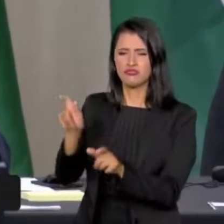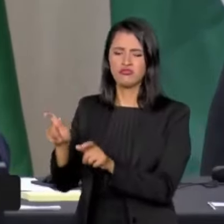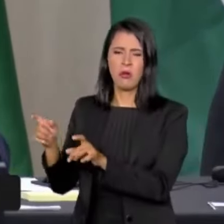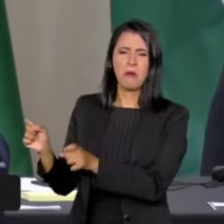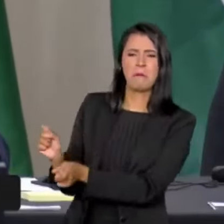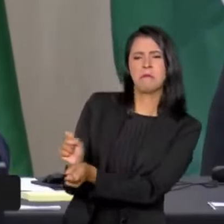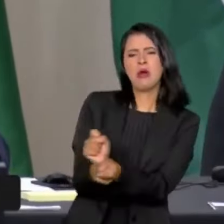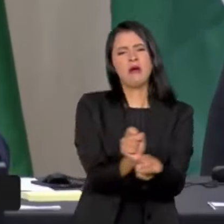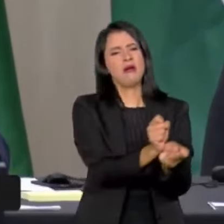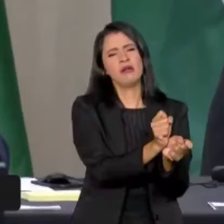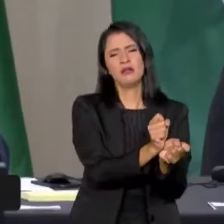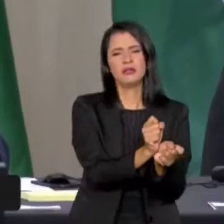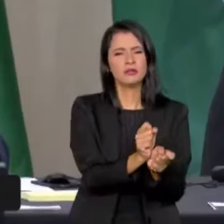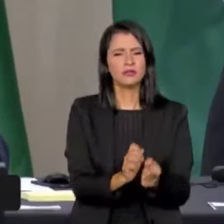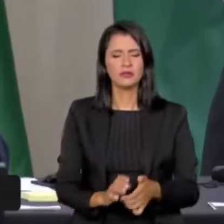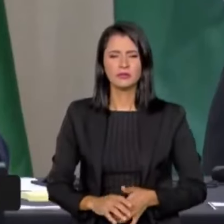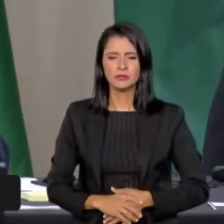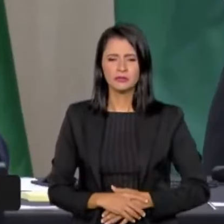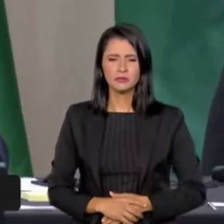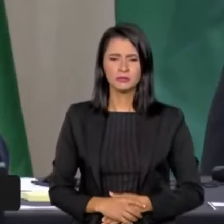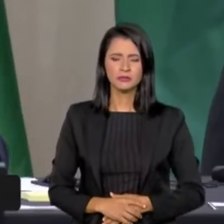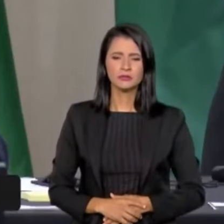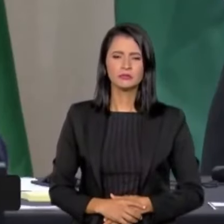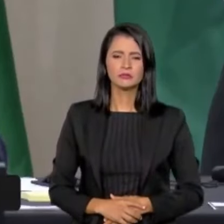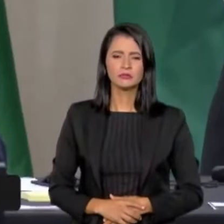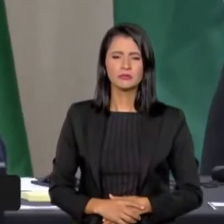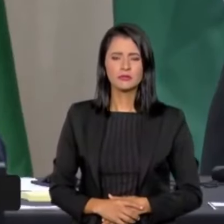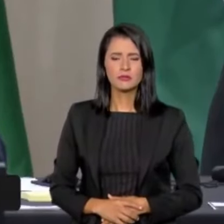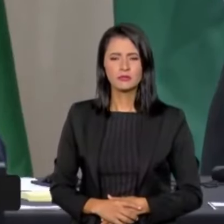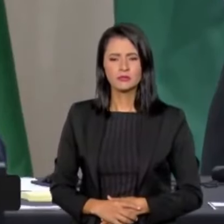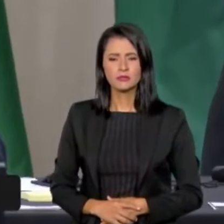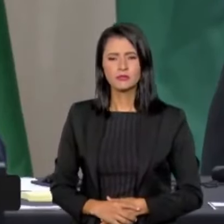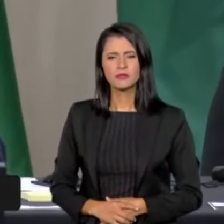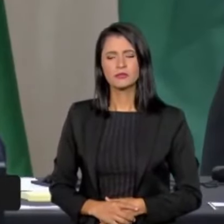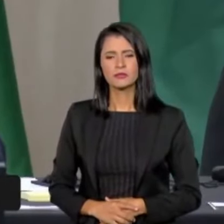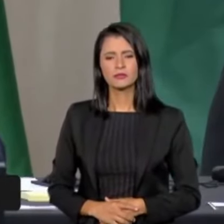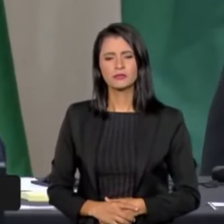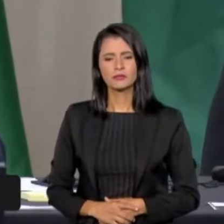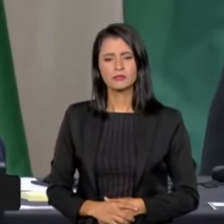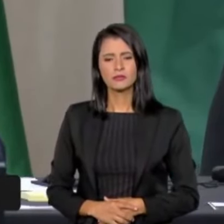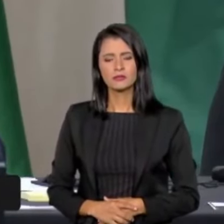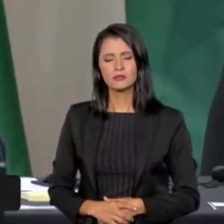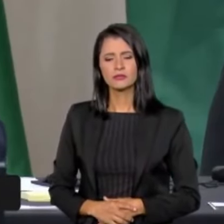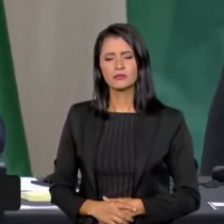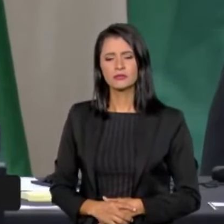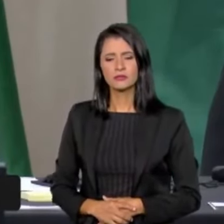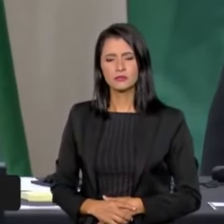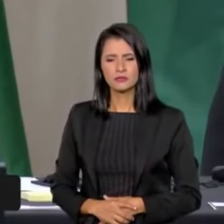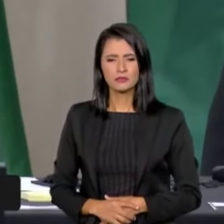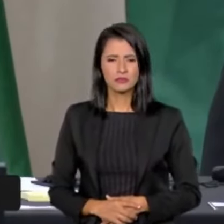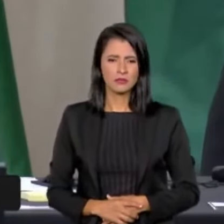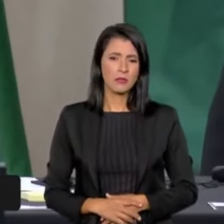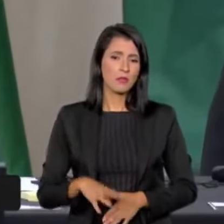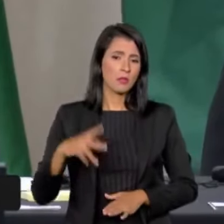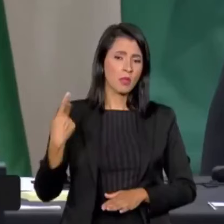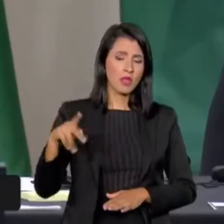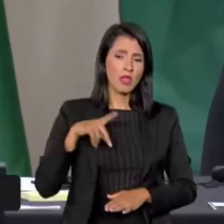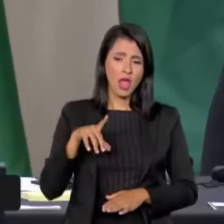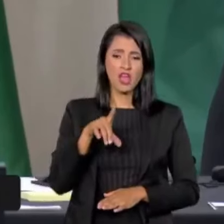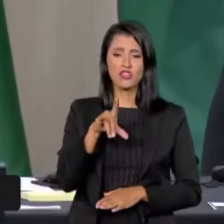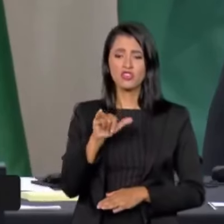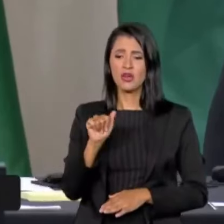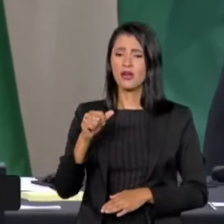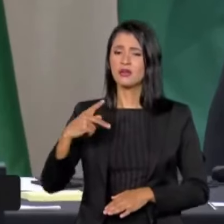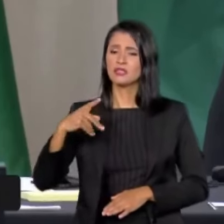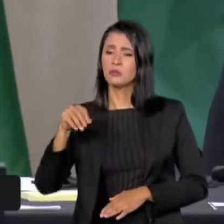were among the major destinations for transatlantic human trafficking. Como parte da diáspora